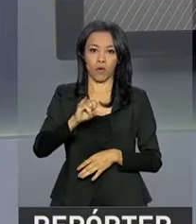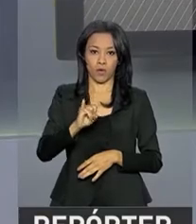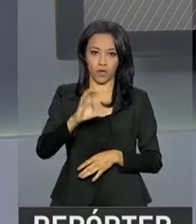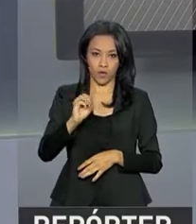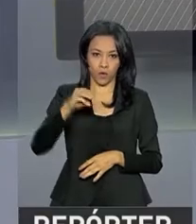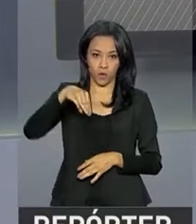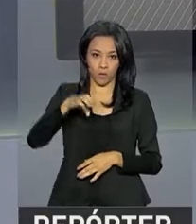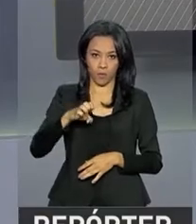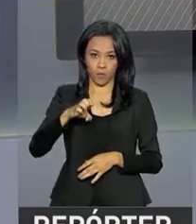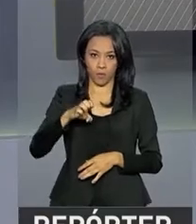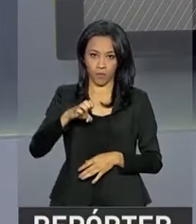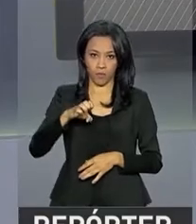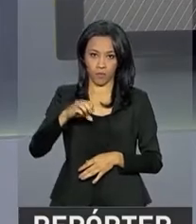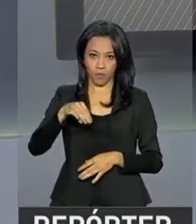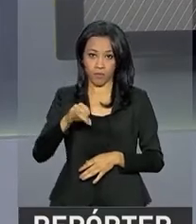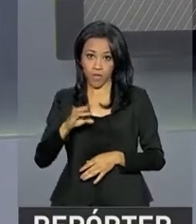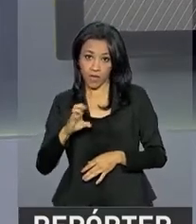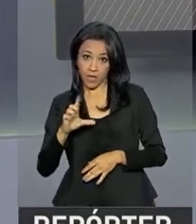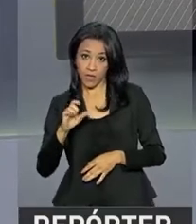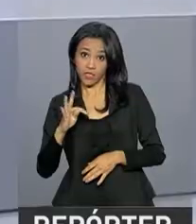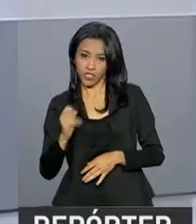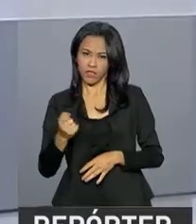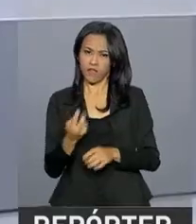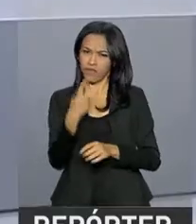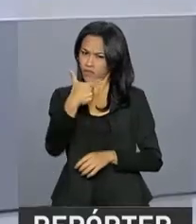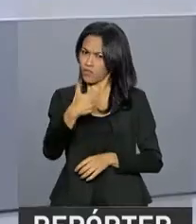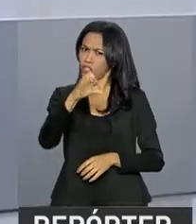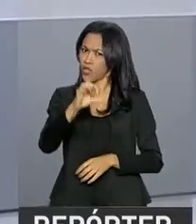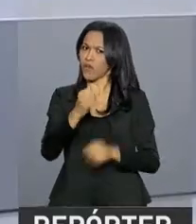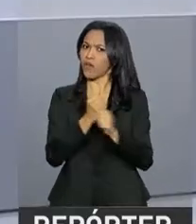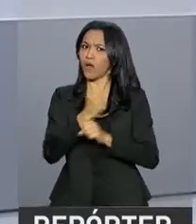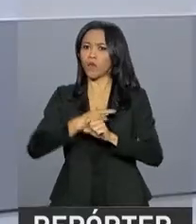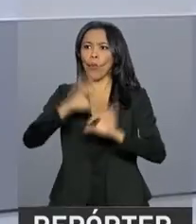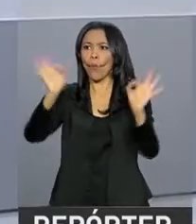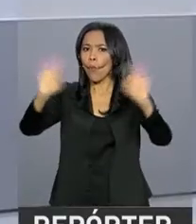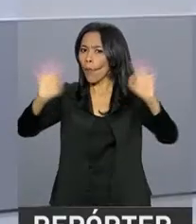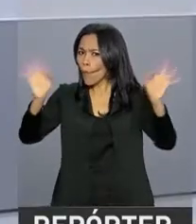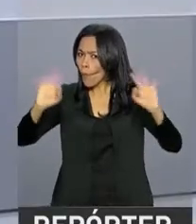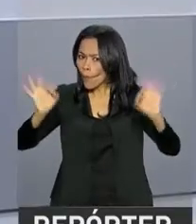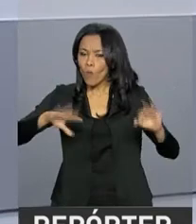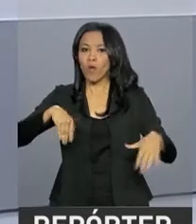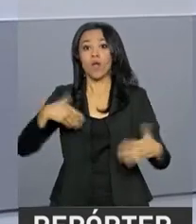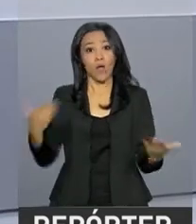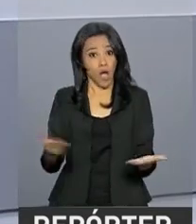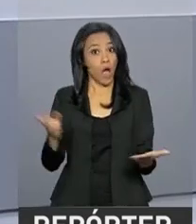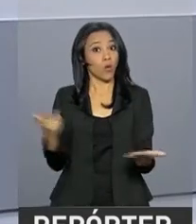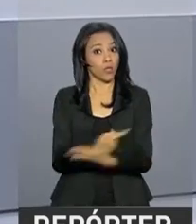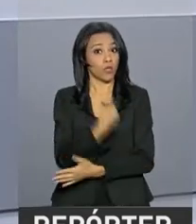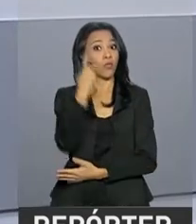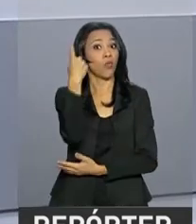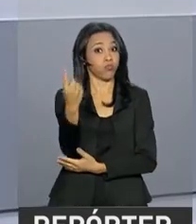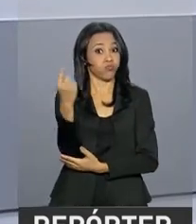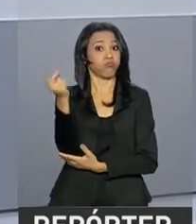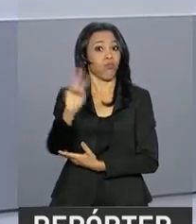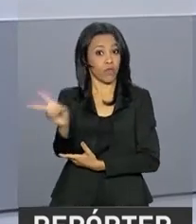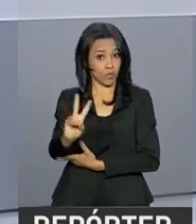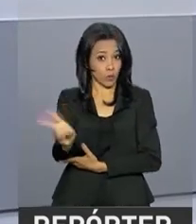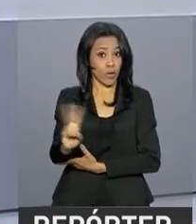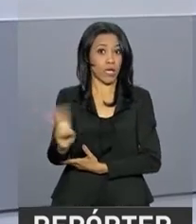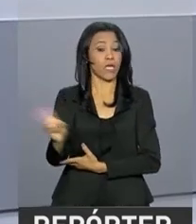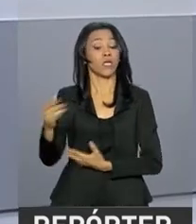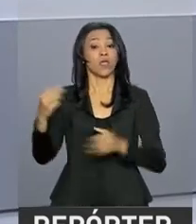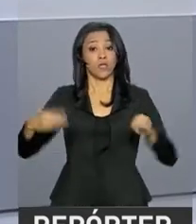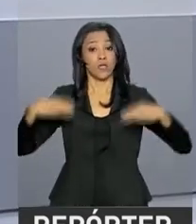registra nenhum caso a 29 anos mas agora com o registro de um caso na venezuela o ministério da saúde